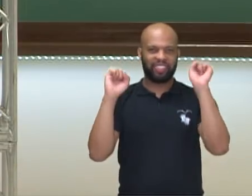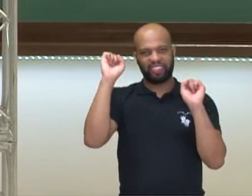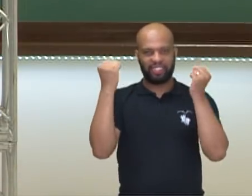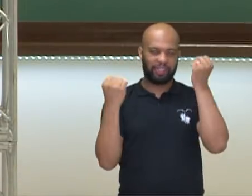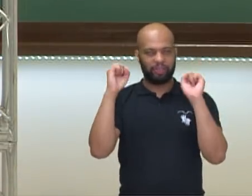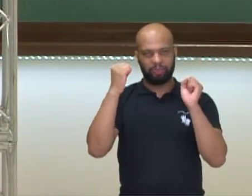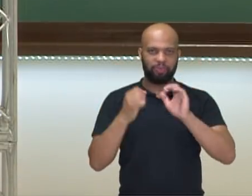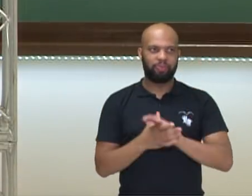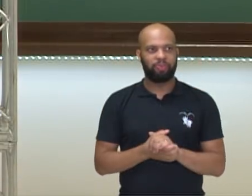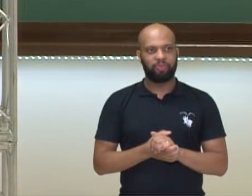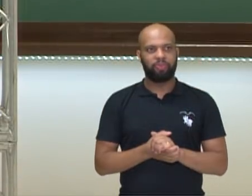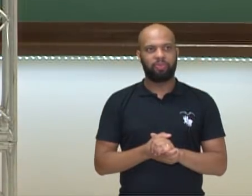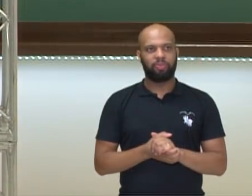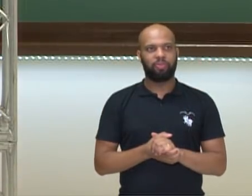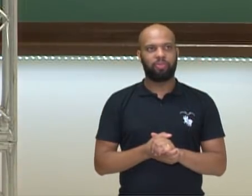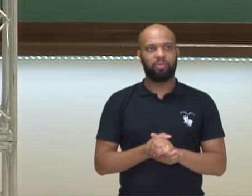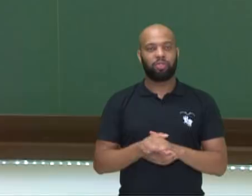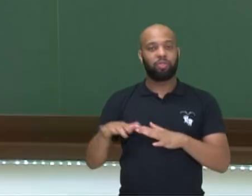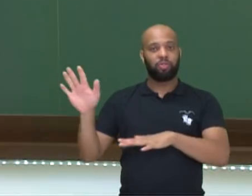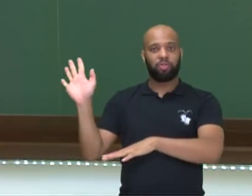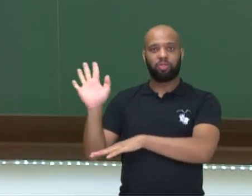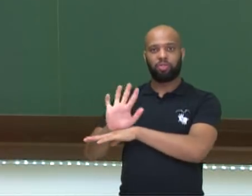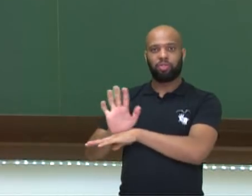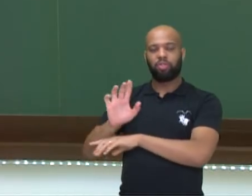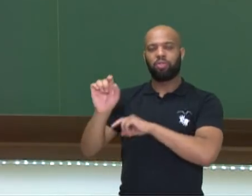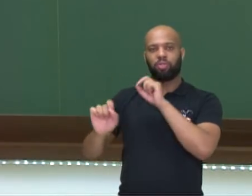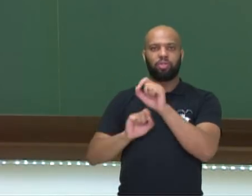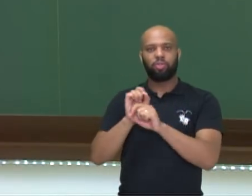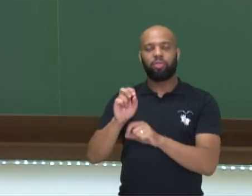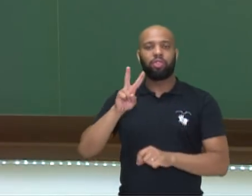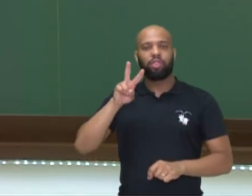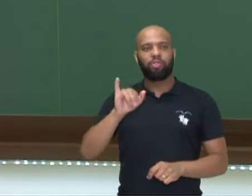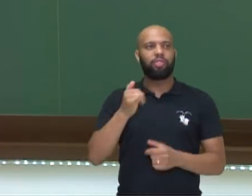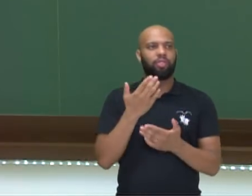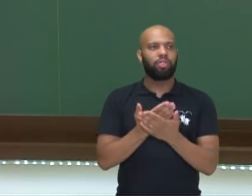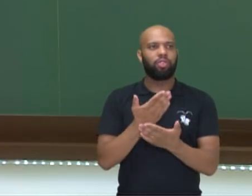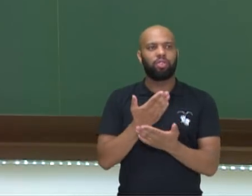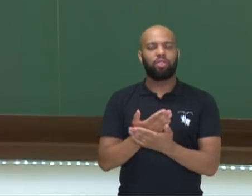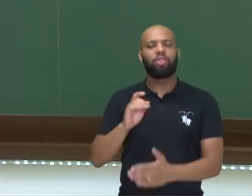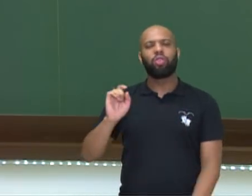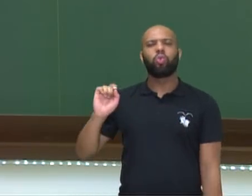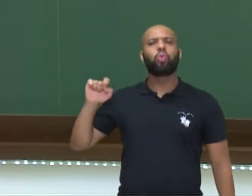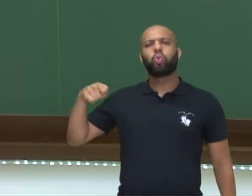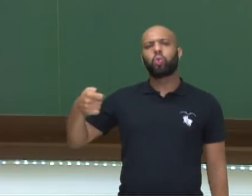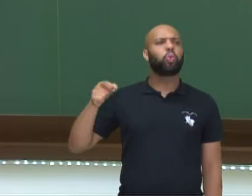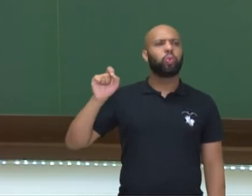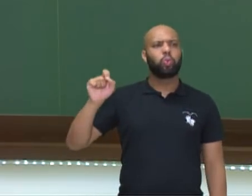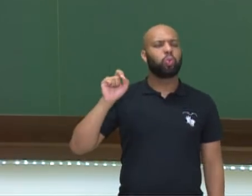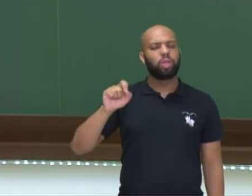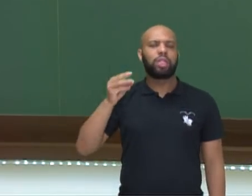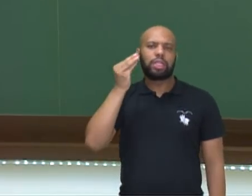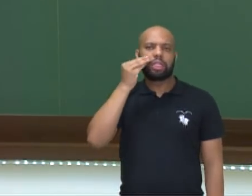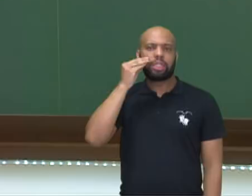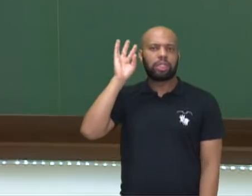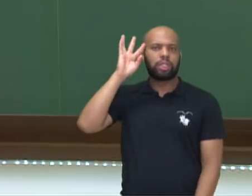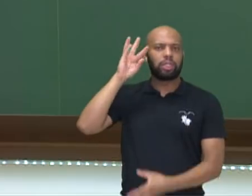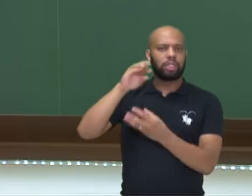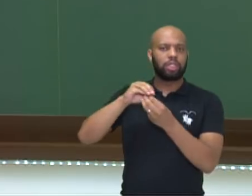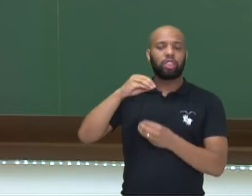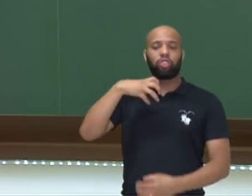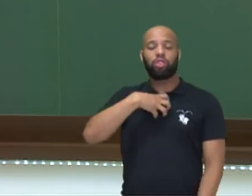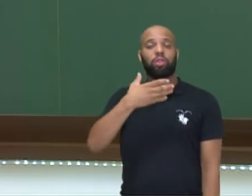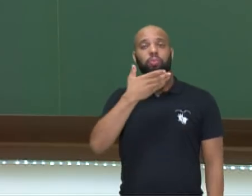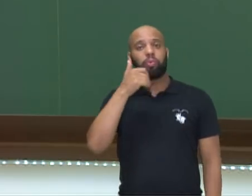Física. E no vídeo de hoje nós vamos tentar entender melhor